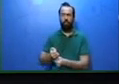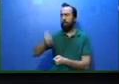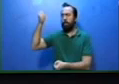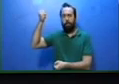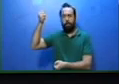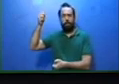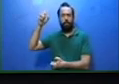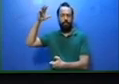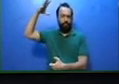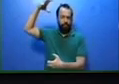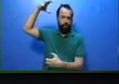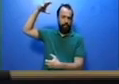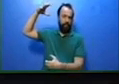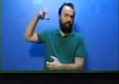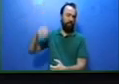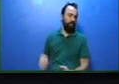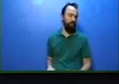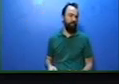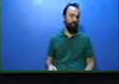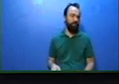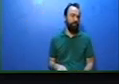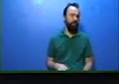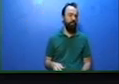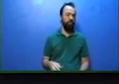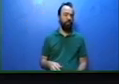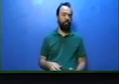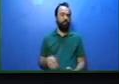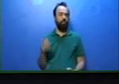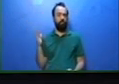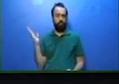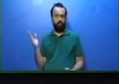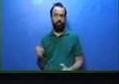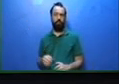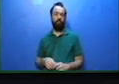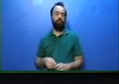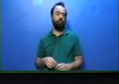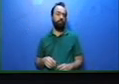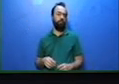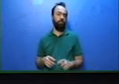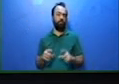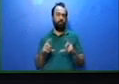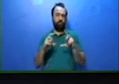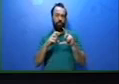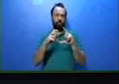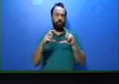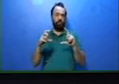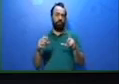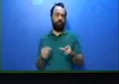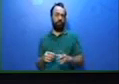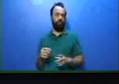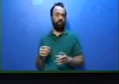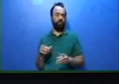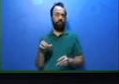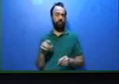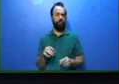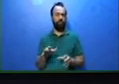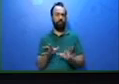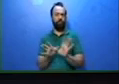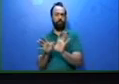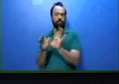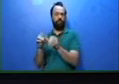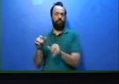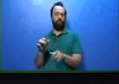elas saíram, né? Essa é uma tirinha do Laerte. Elas desenharam a chuva e as pessoas saíram